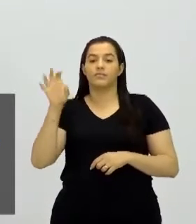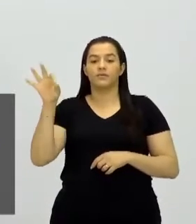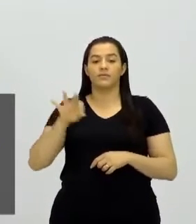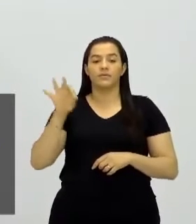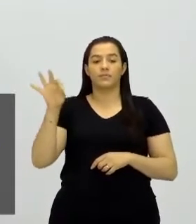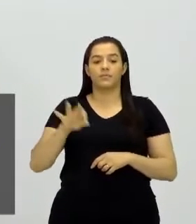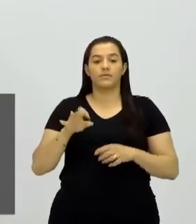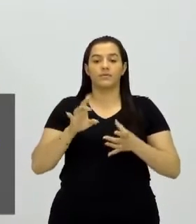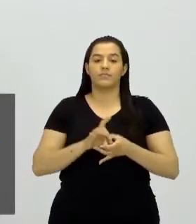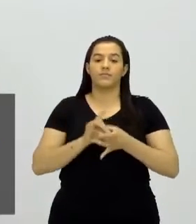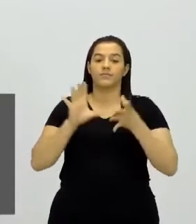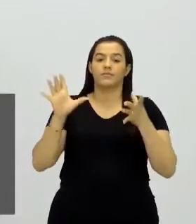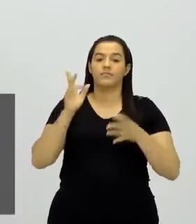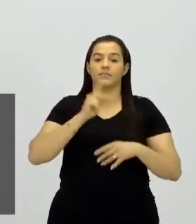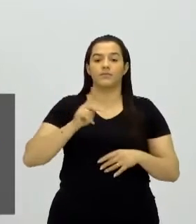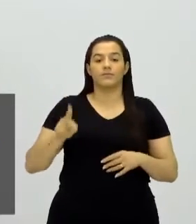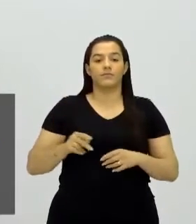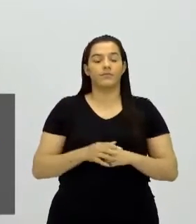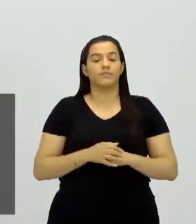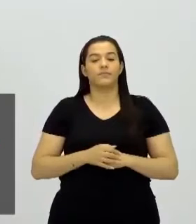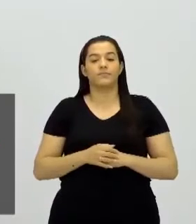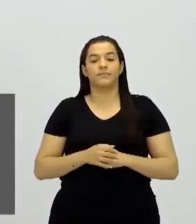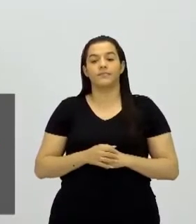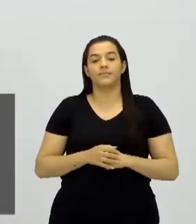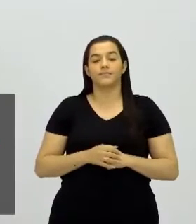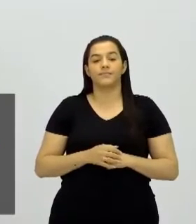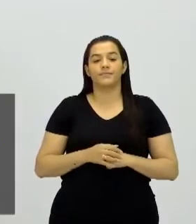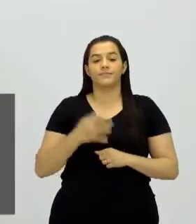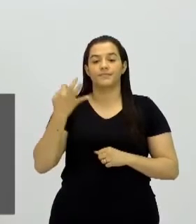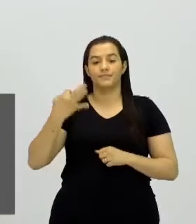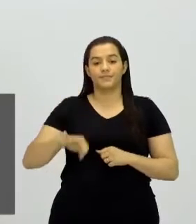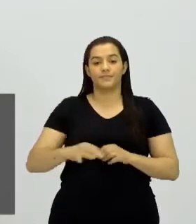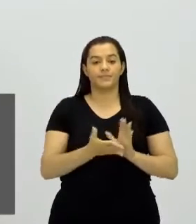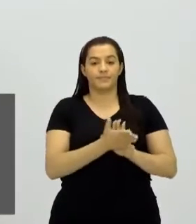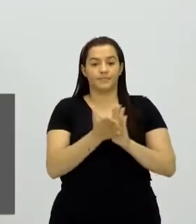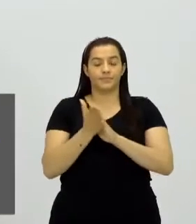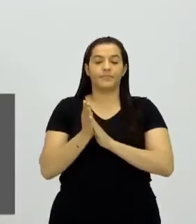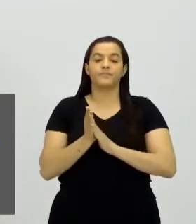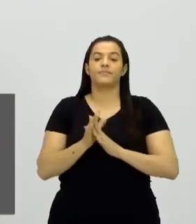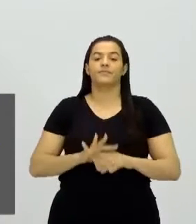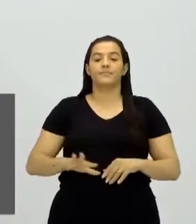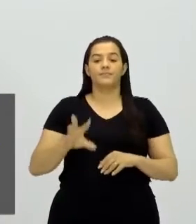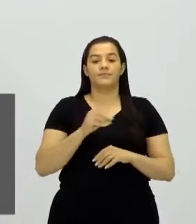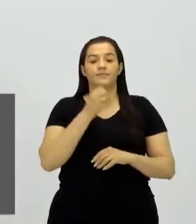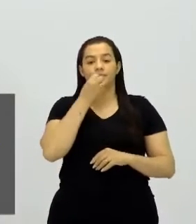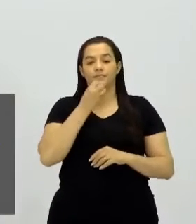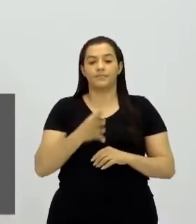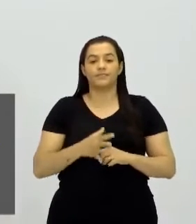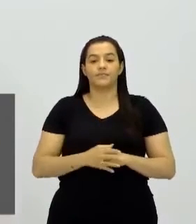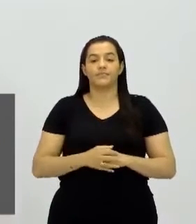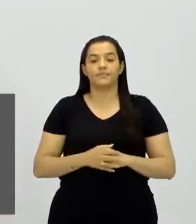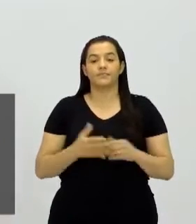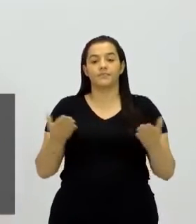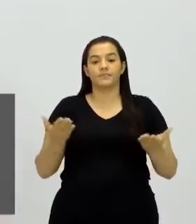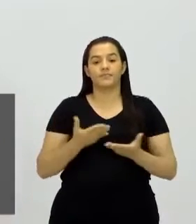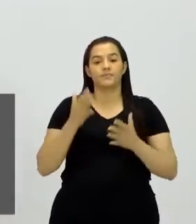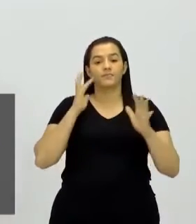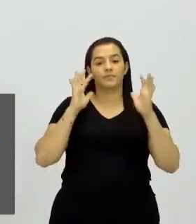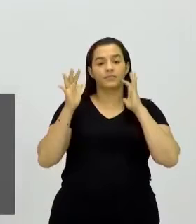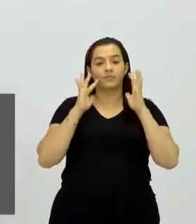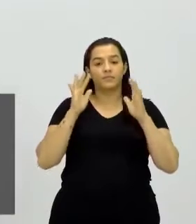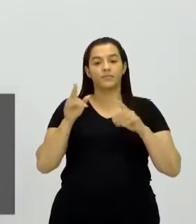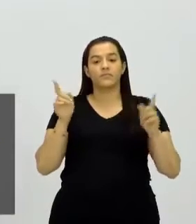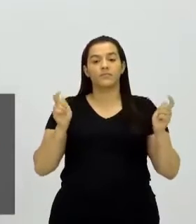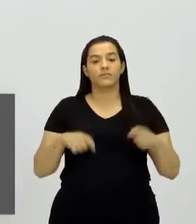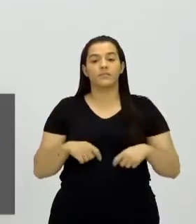37,5 eram livres, professor. E aí ela deu certinho. Parabéns, Isabela. E assim, para pensar sobre esses números, né,